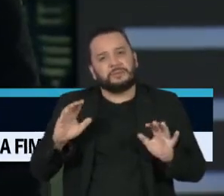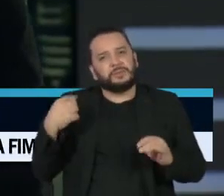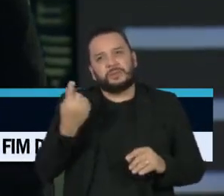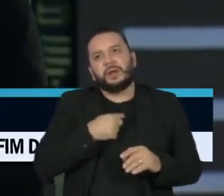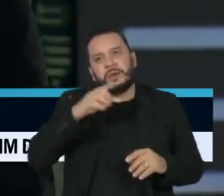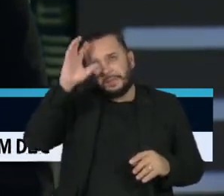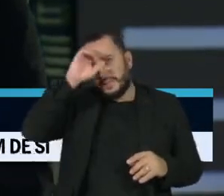temos que aprender como doar